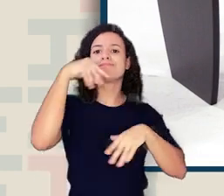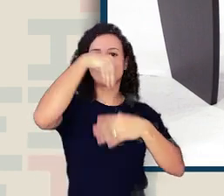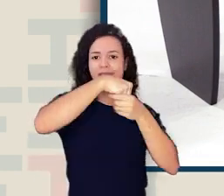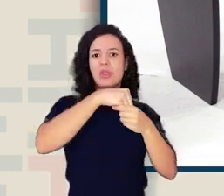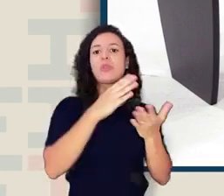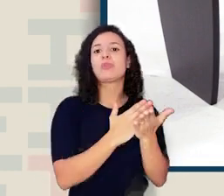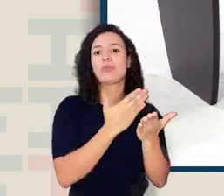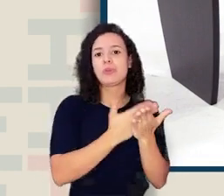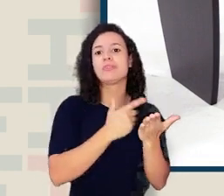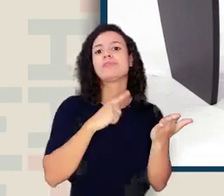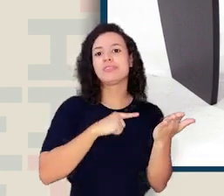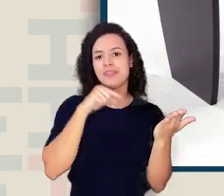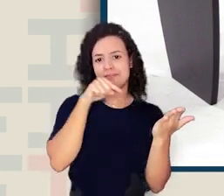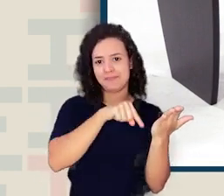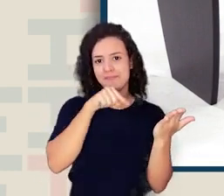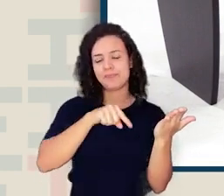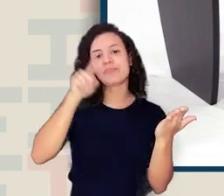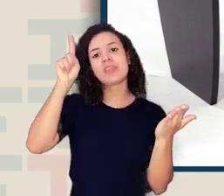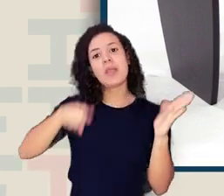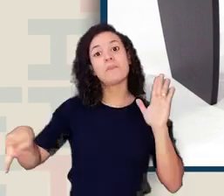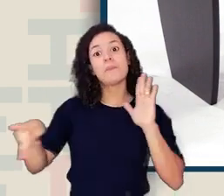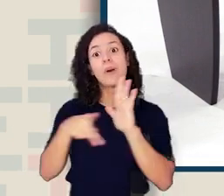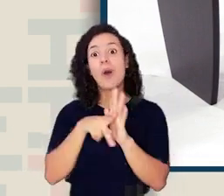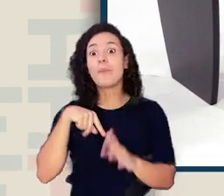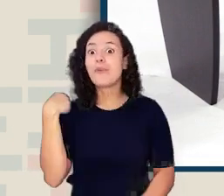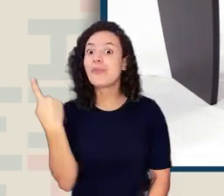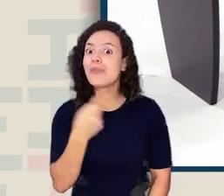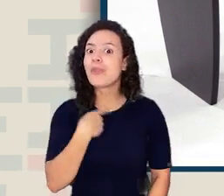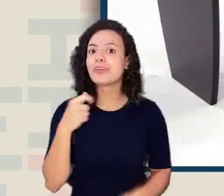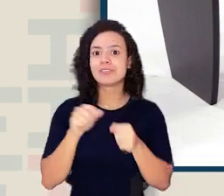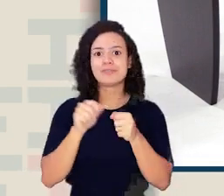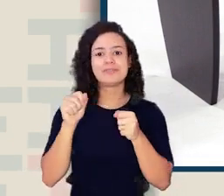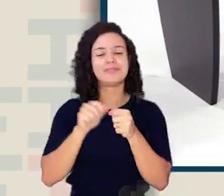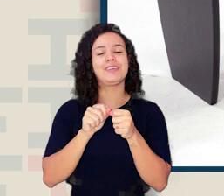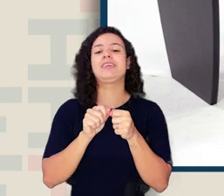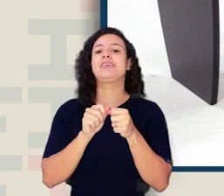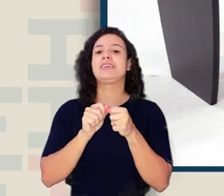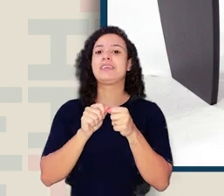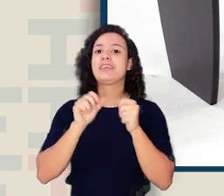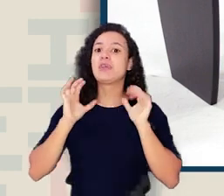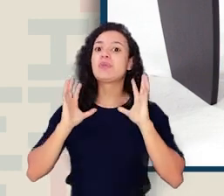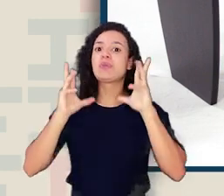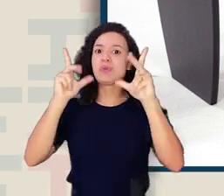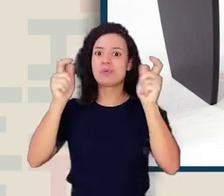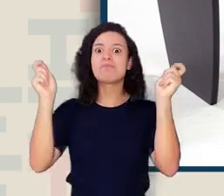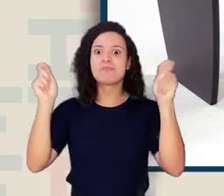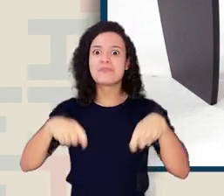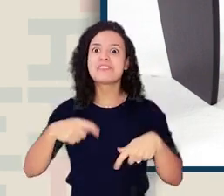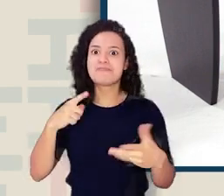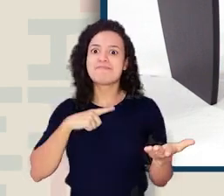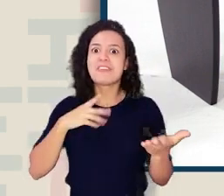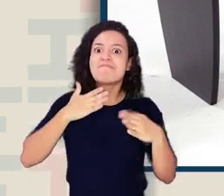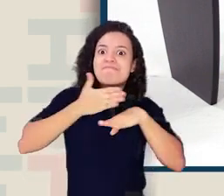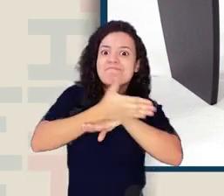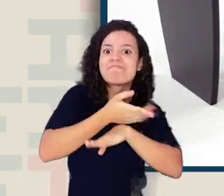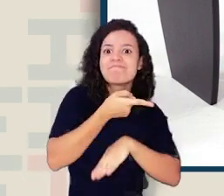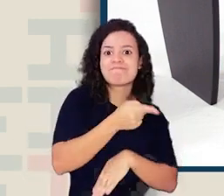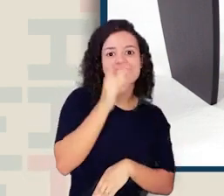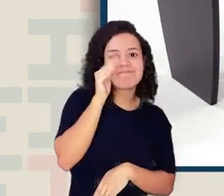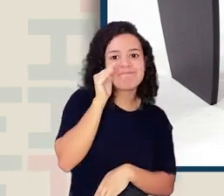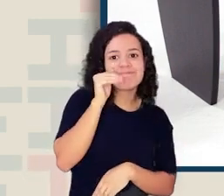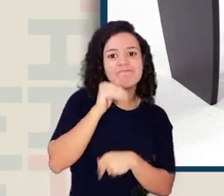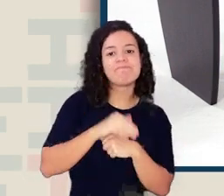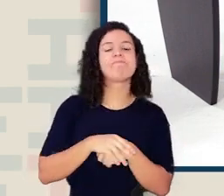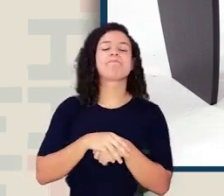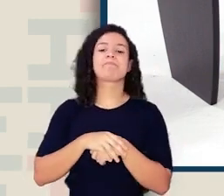ter acesso a esse material, que é um registro nosso, né, que vale muito todo mundo ter esse acesso. Muito bem. Então,